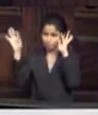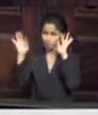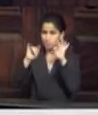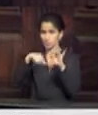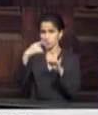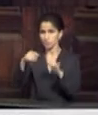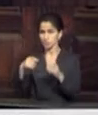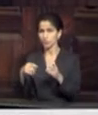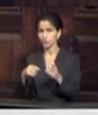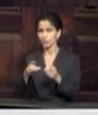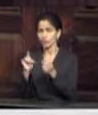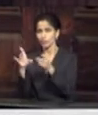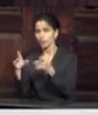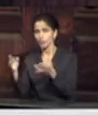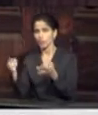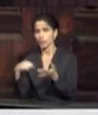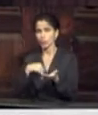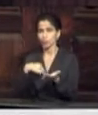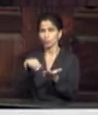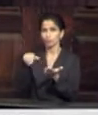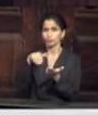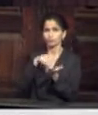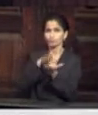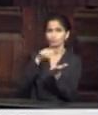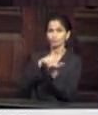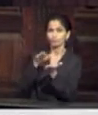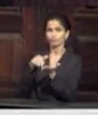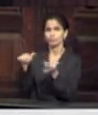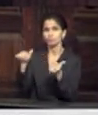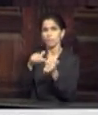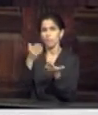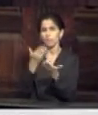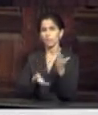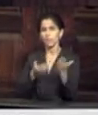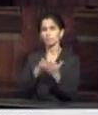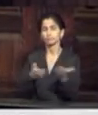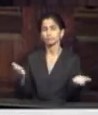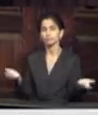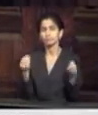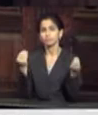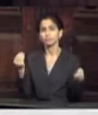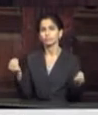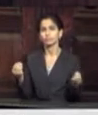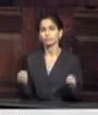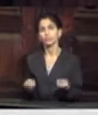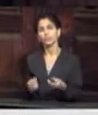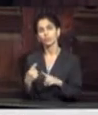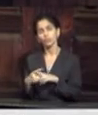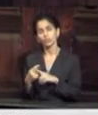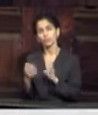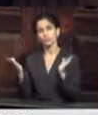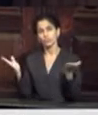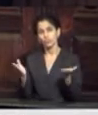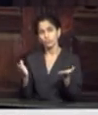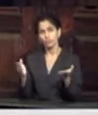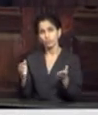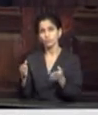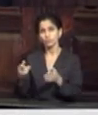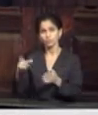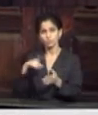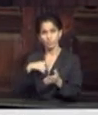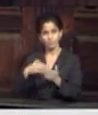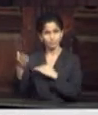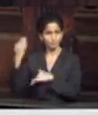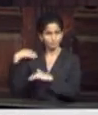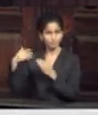ela for efetivada, e caiam no desemprego, caiam em processo de demissão, como aconteceu nas